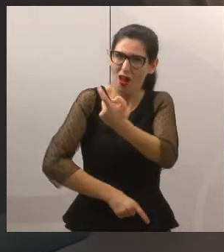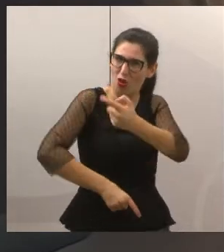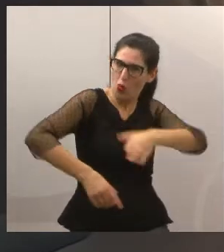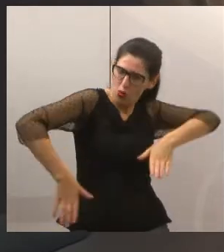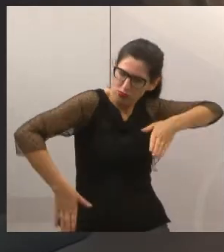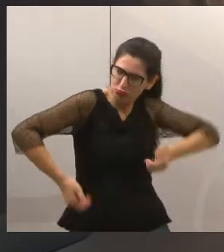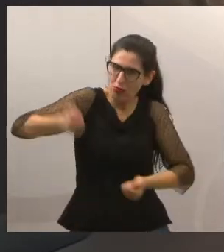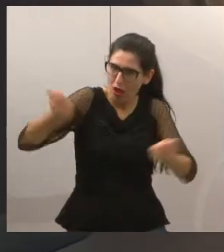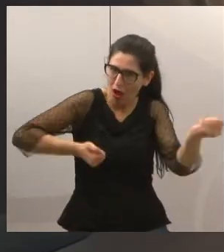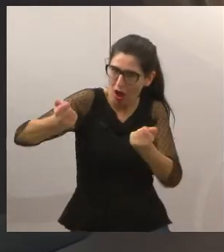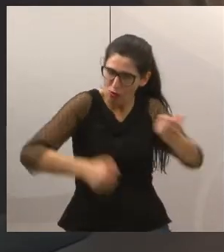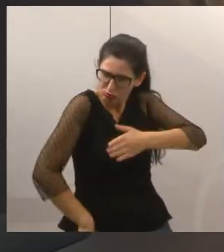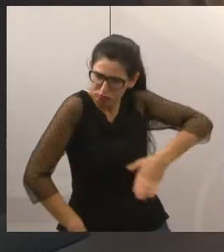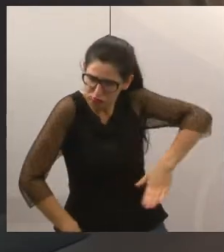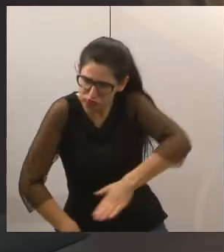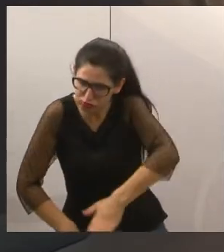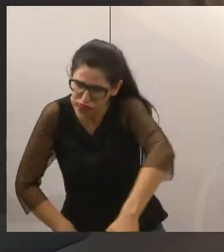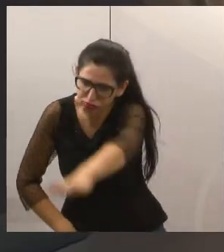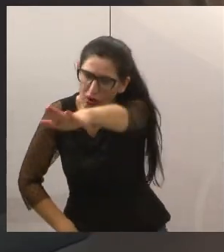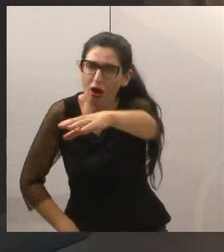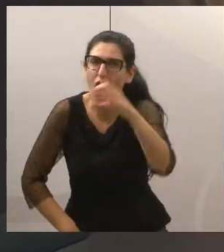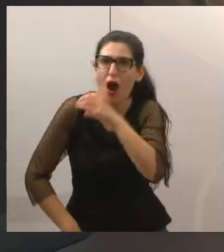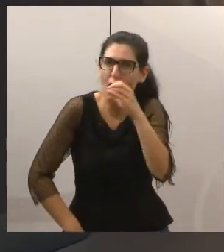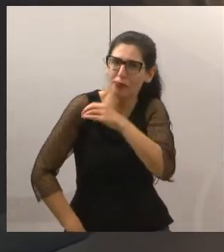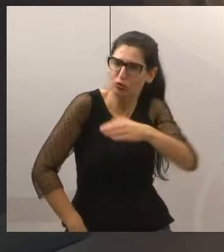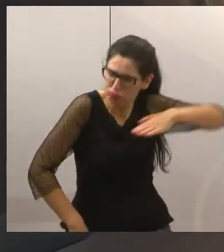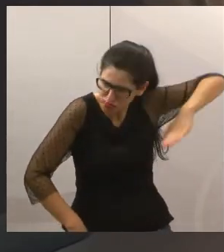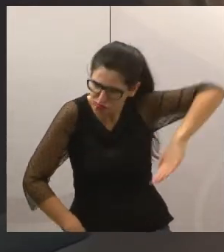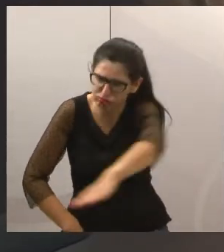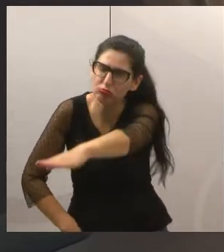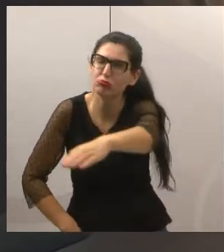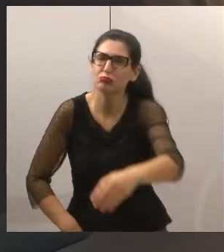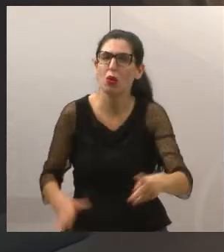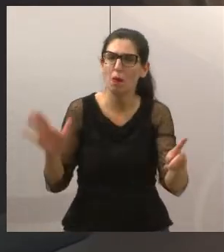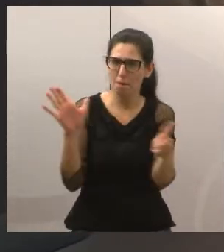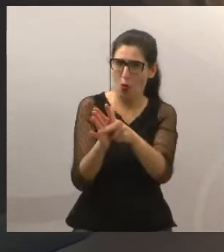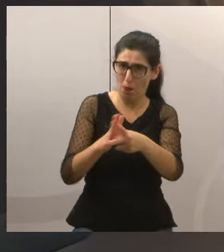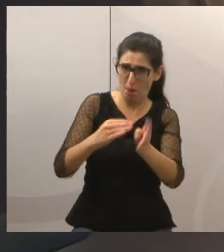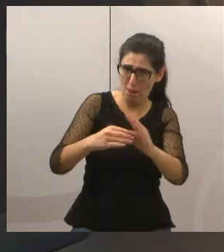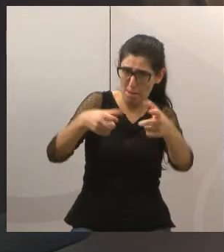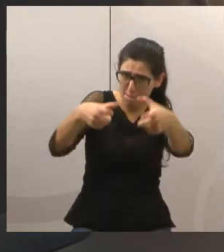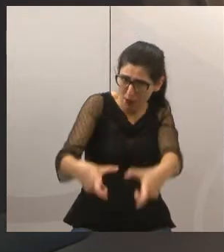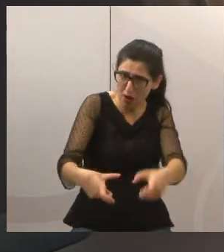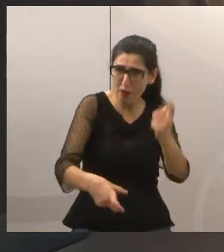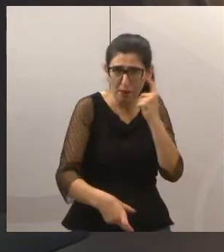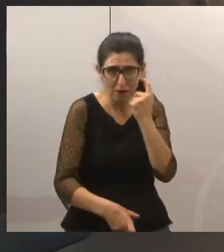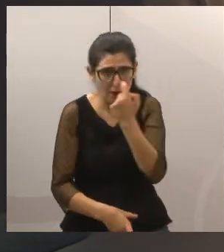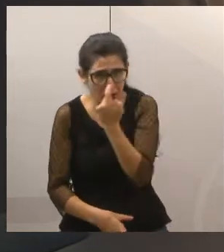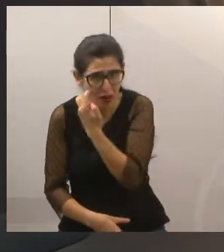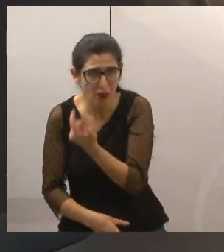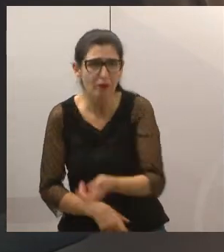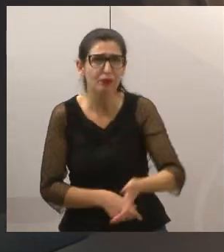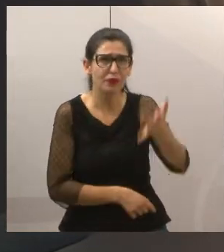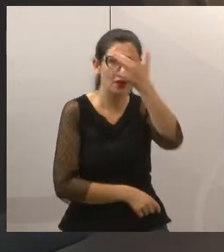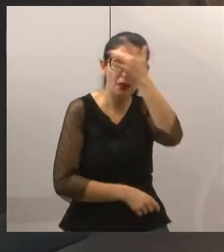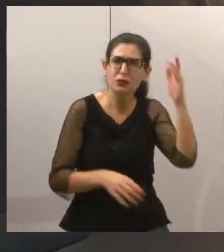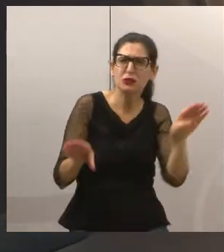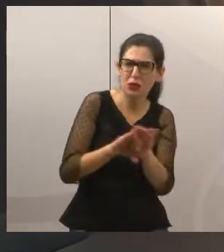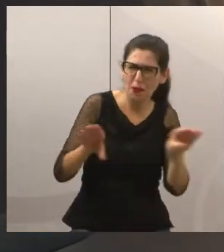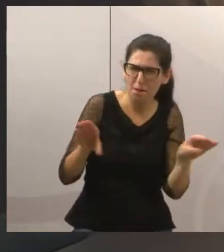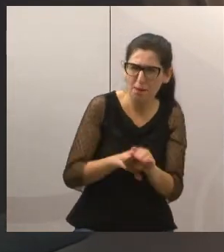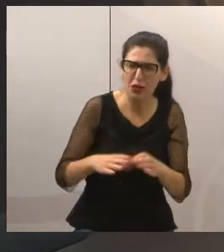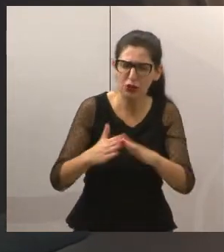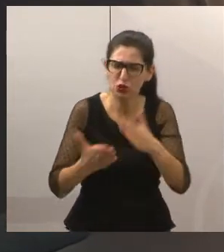pelo menos, no Parque Minha Lua. E também, que está aqui, quero que o povo, algum que estiver assistindo aí, a creche do Parque Minha